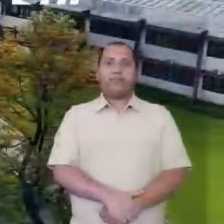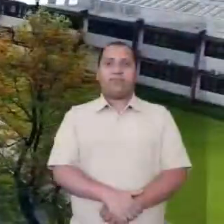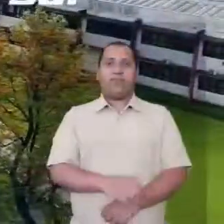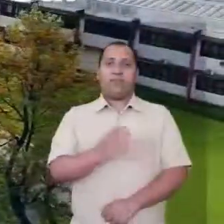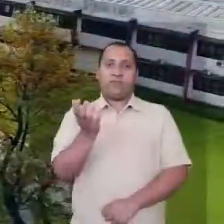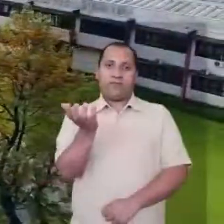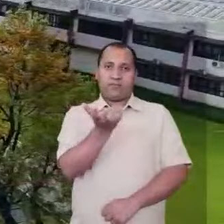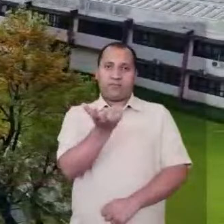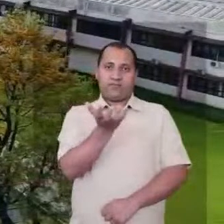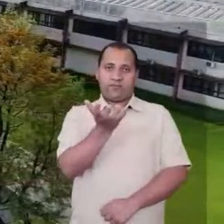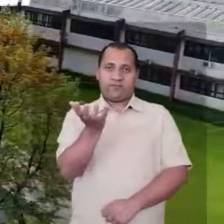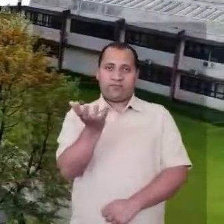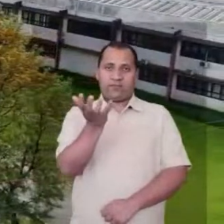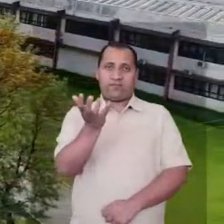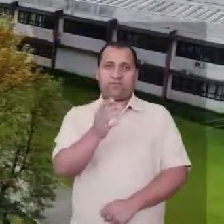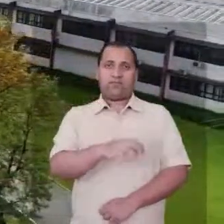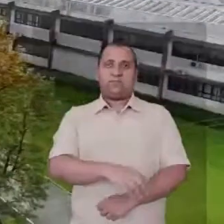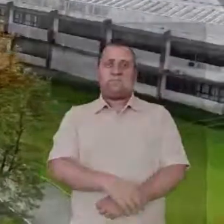Caça-Pava do Sul